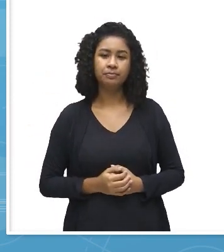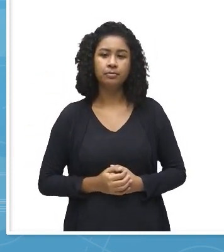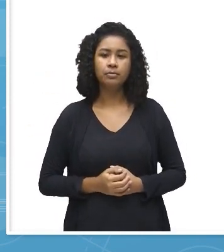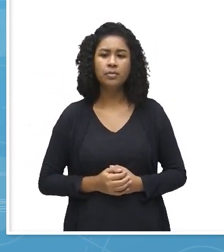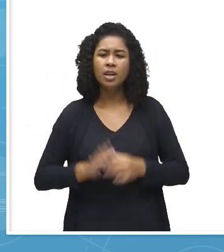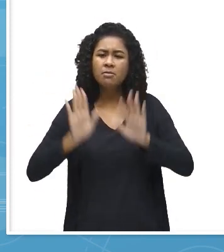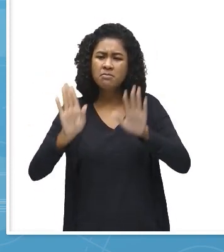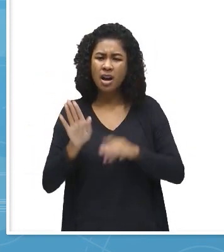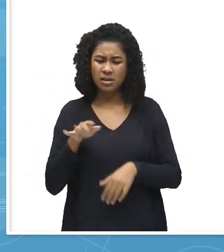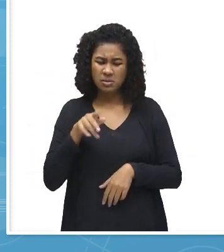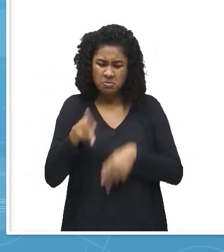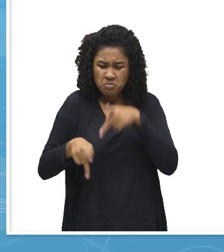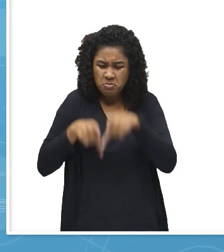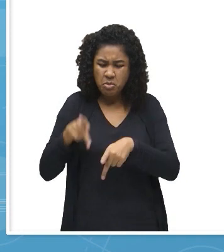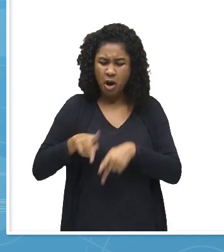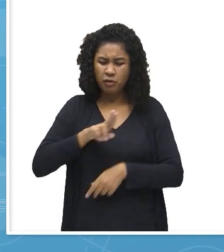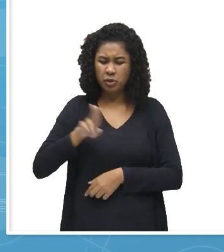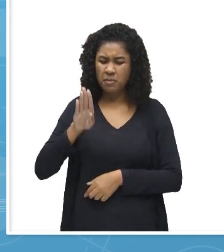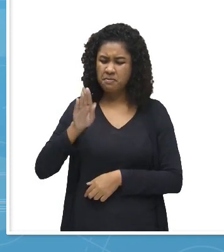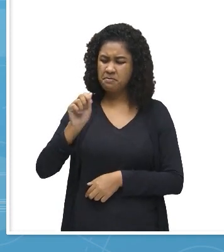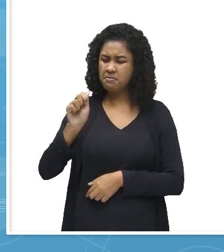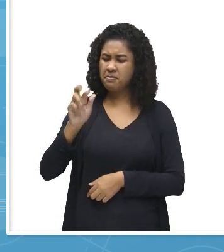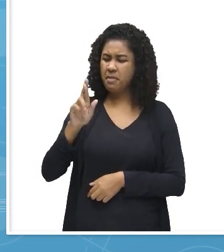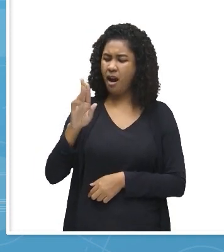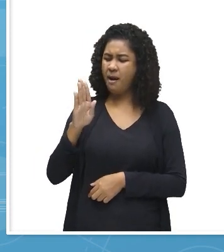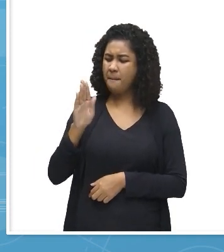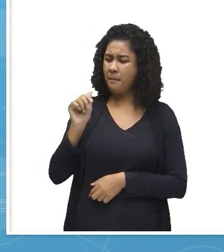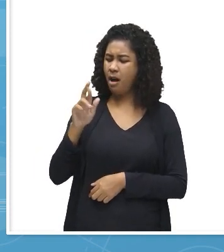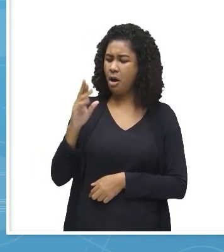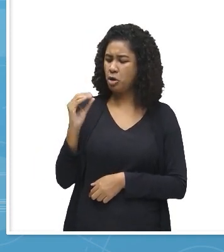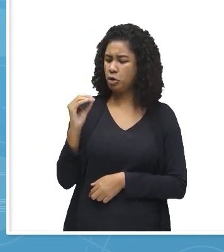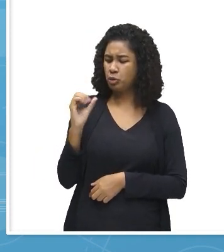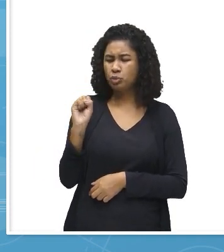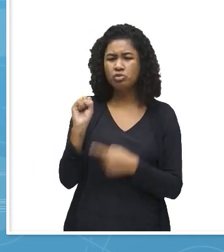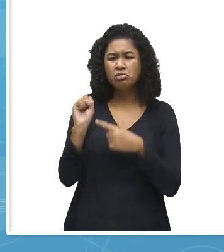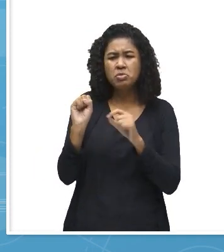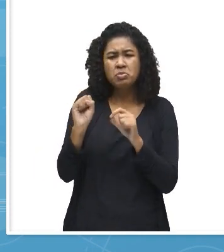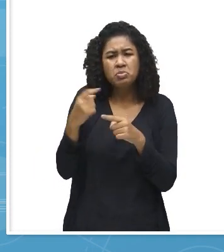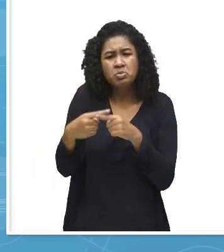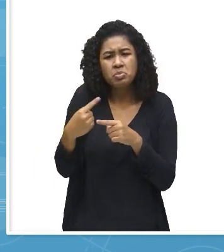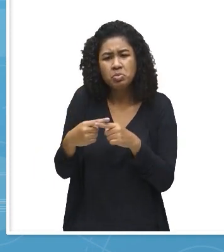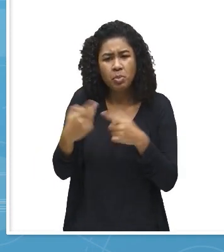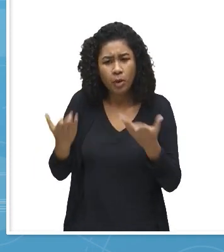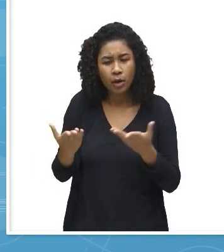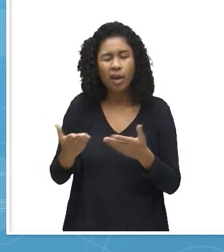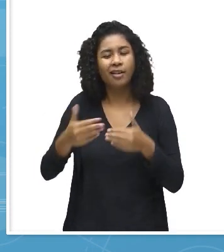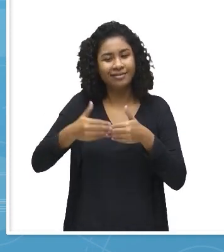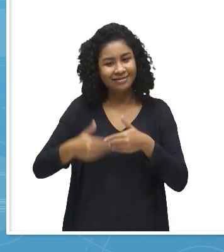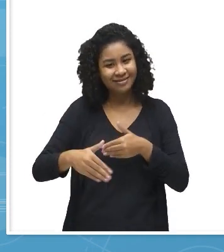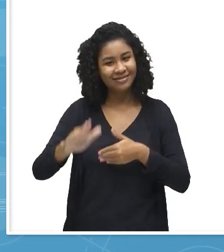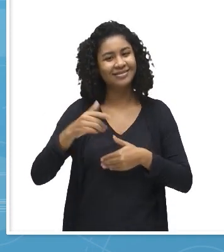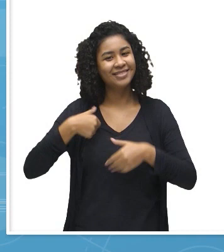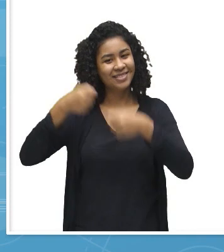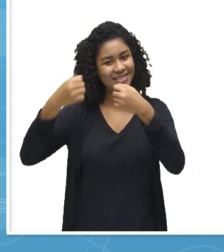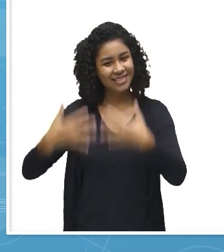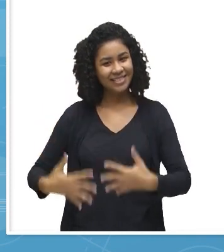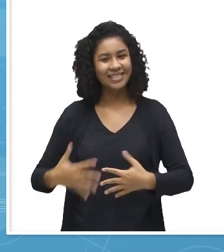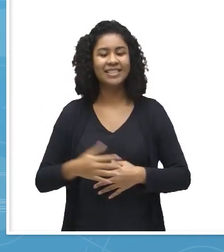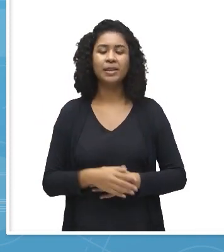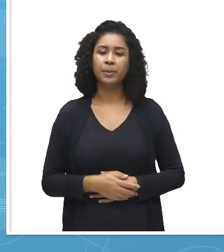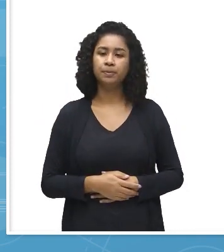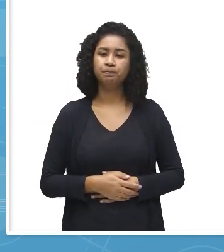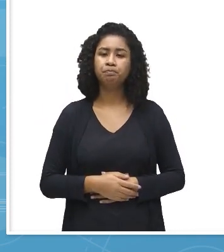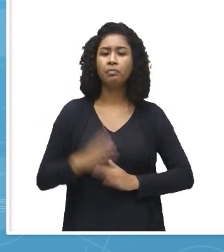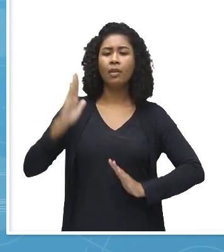chamados de bárbaros, professora? A gente vai já ver mais à frente. Esse período aí de formação da Europa feudal,